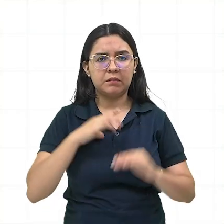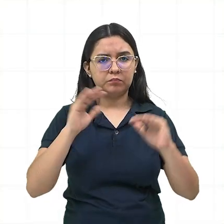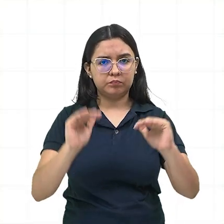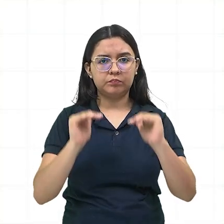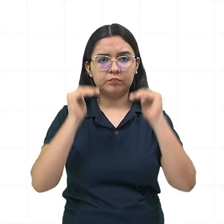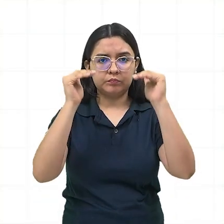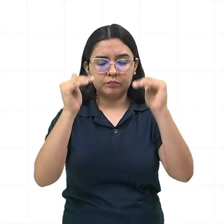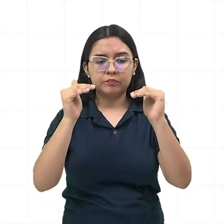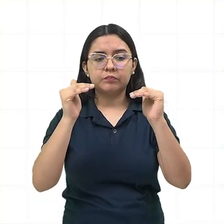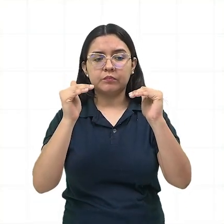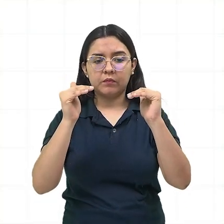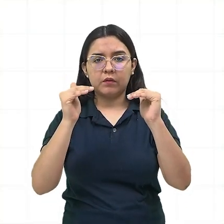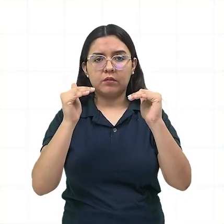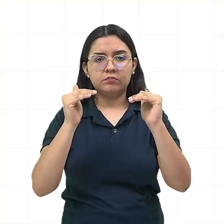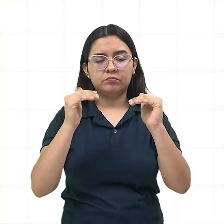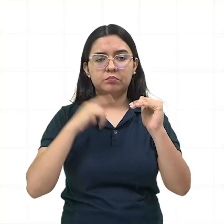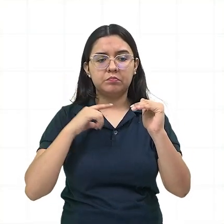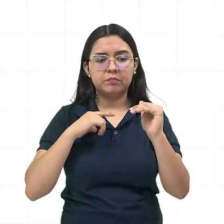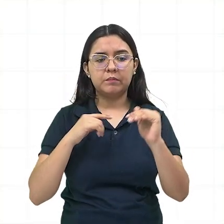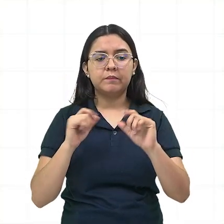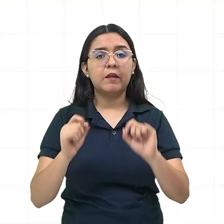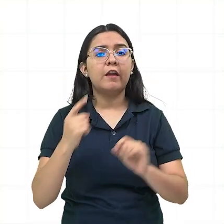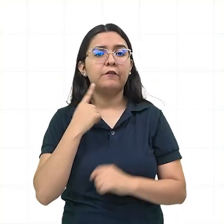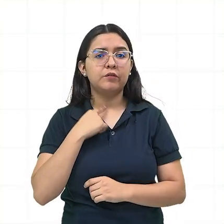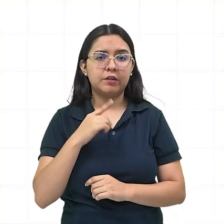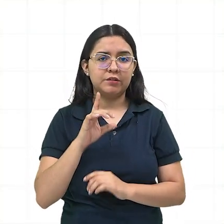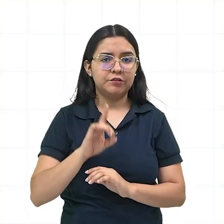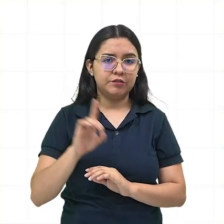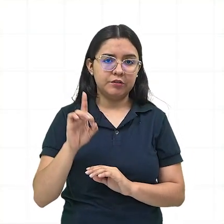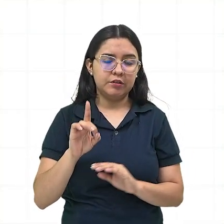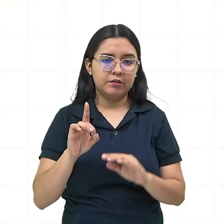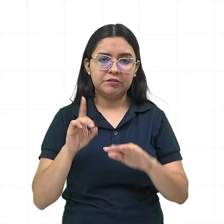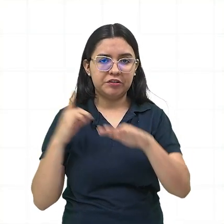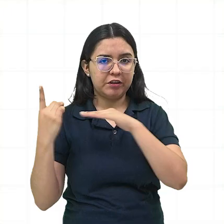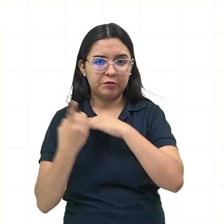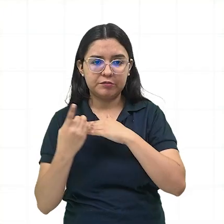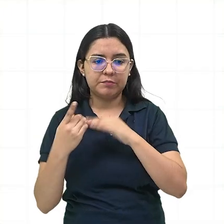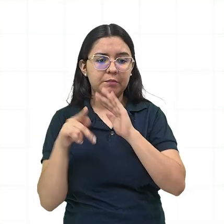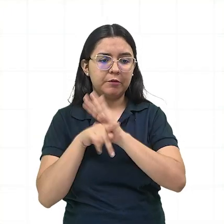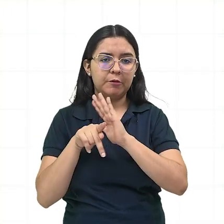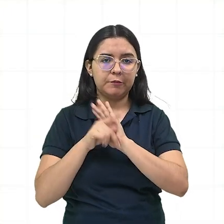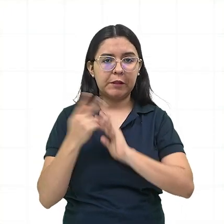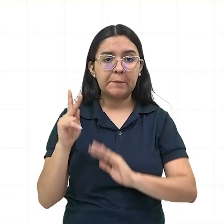alta, dependendo da casta, era a vontade de Deus. Se você fosse de uma casta